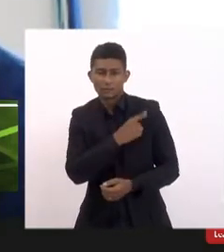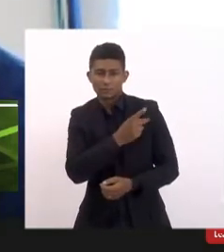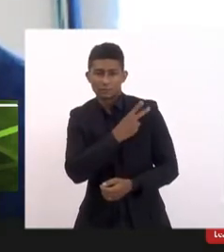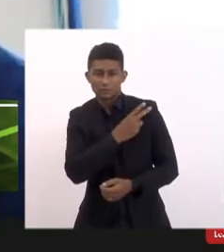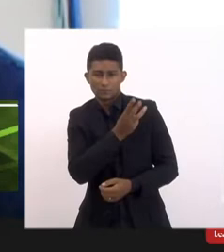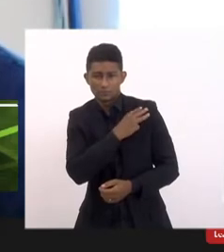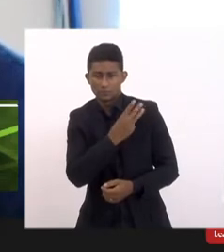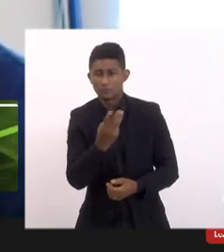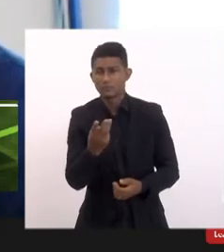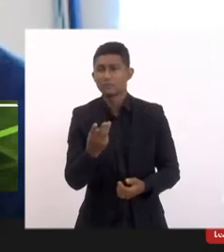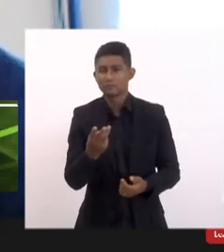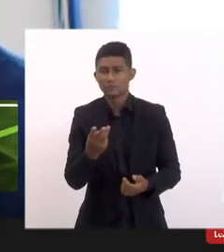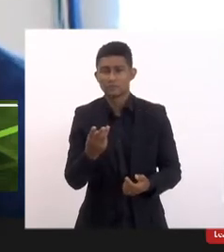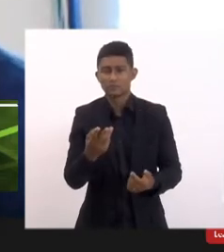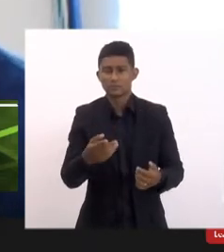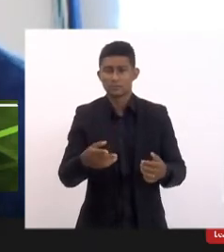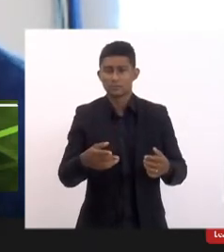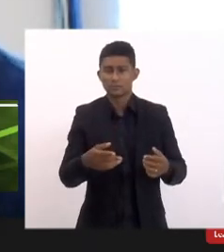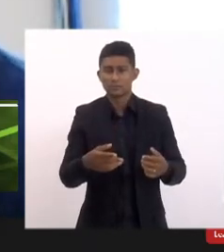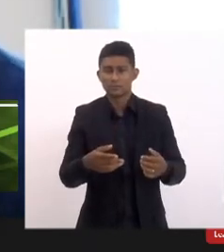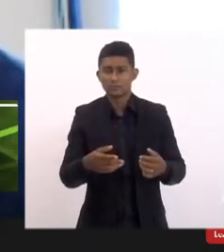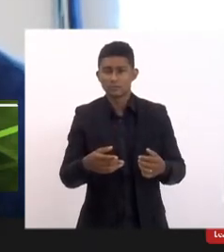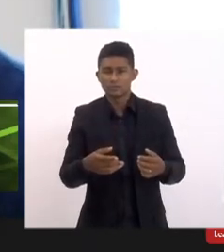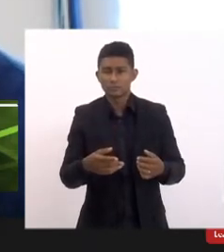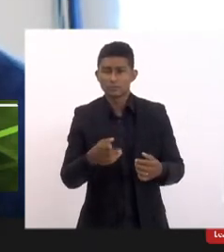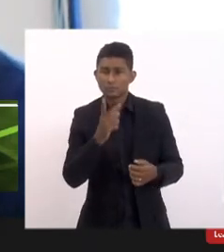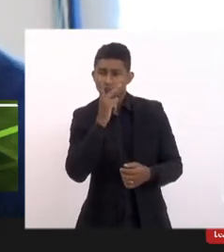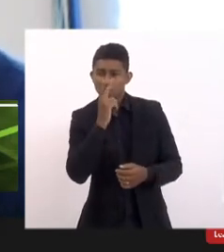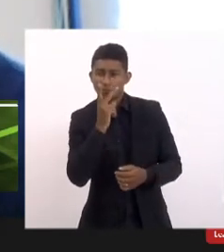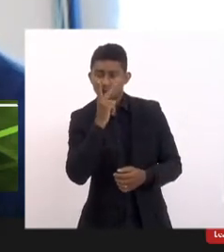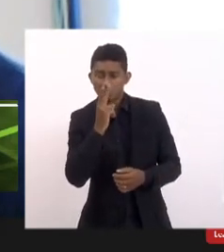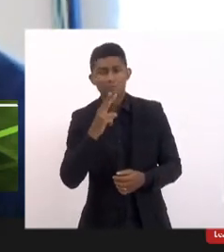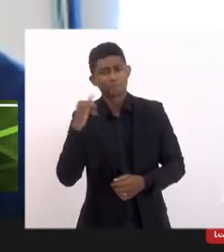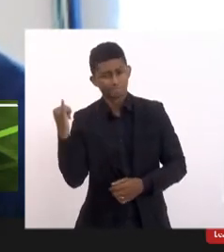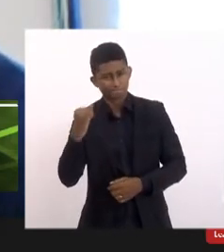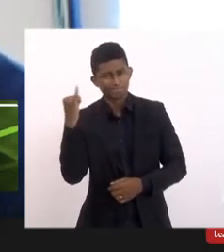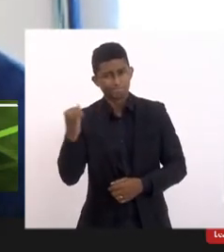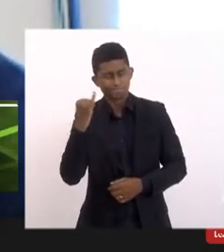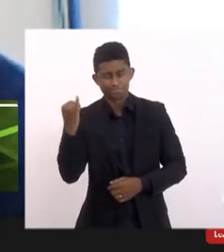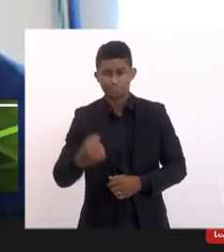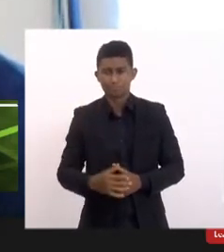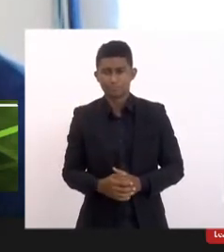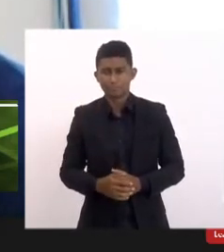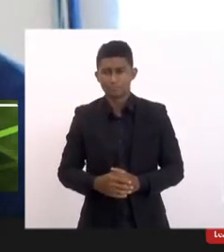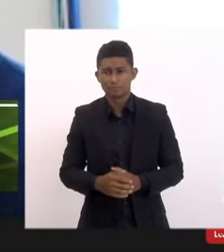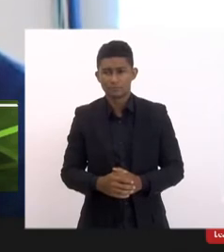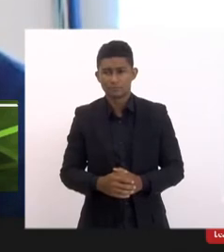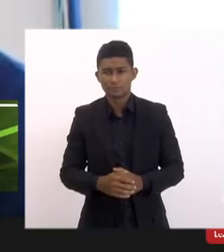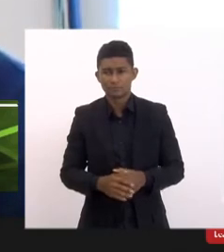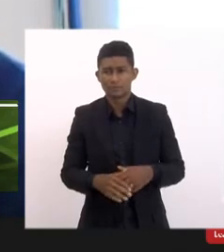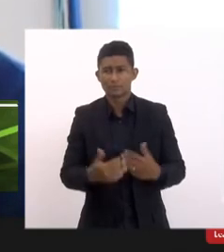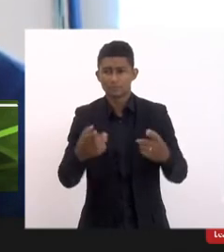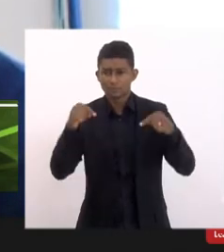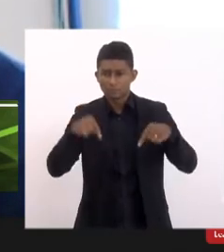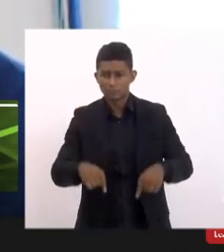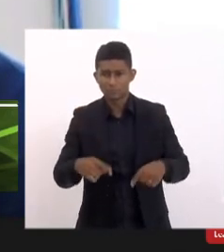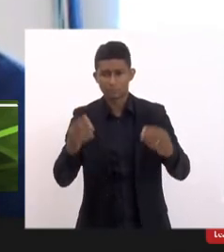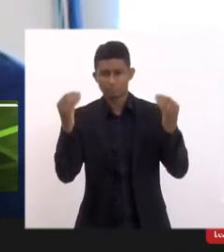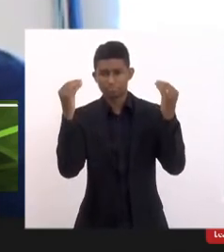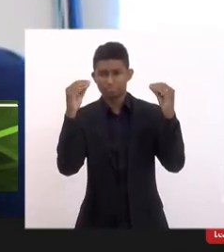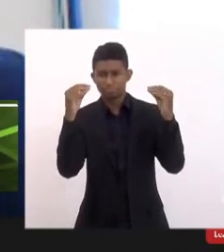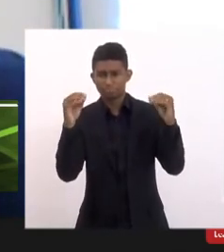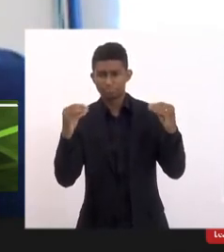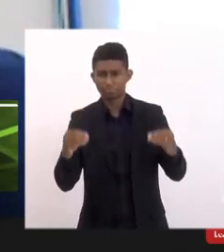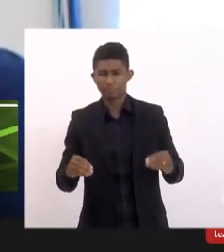pública e privada, e essa questão dos protocolos parece ser muito importante. Então, eu coloquei aqui alguns problemas que a gente tem visto na